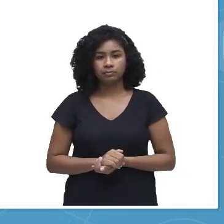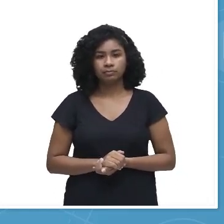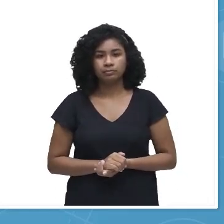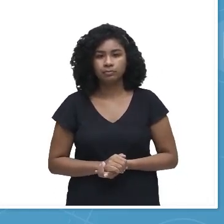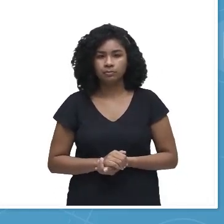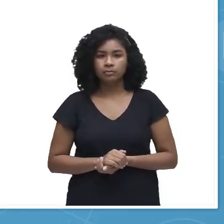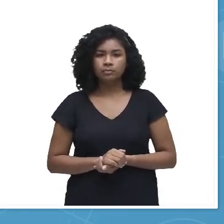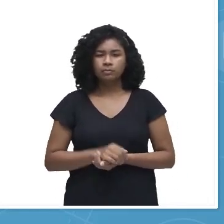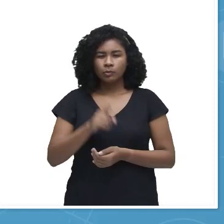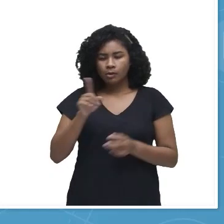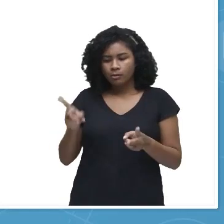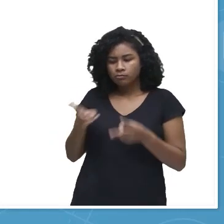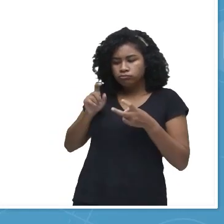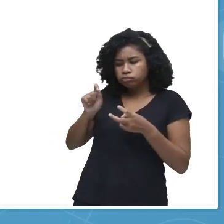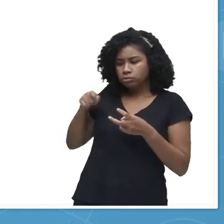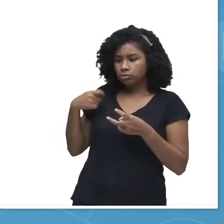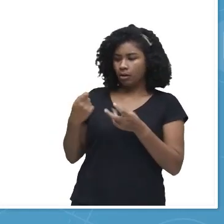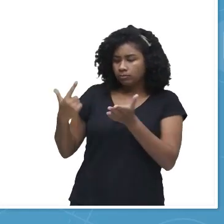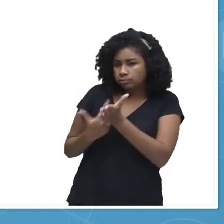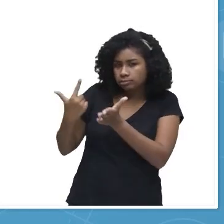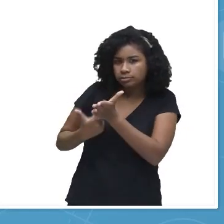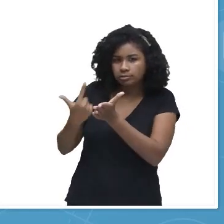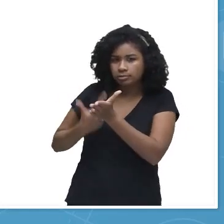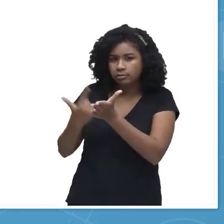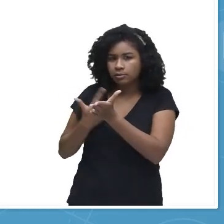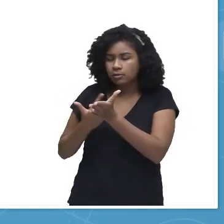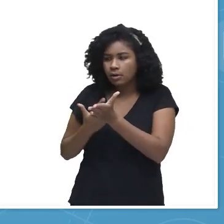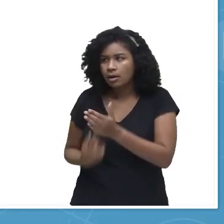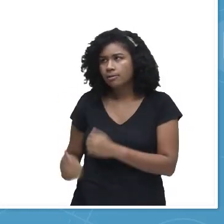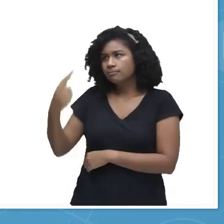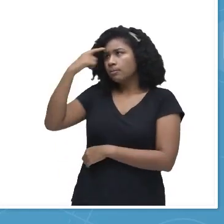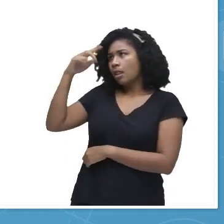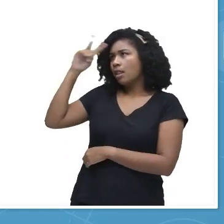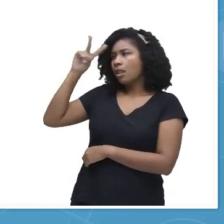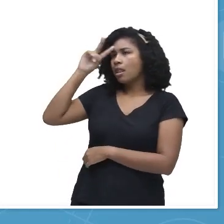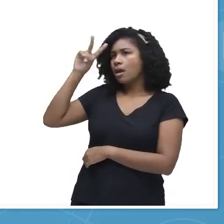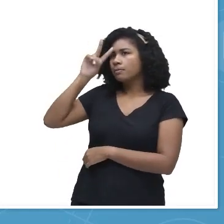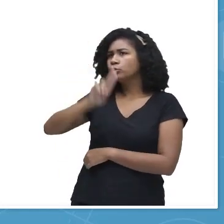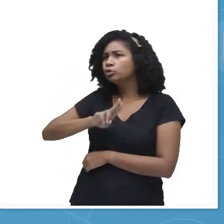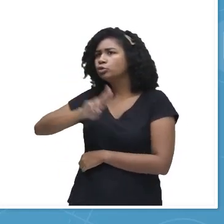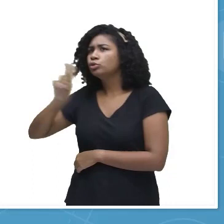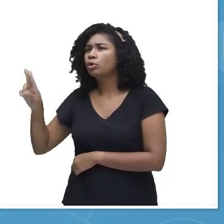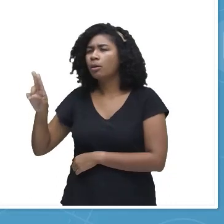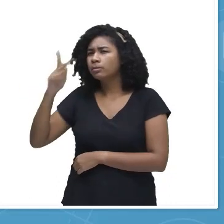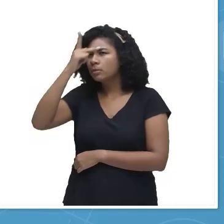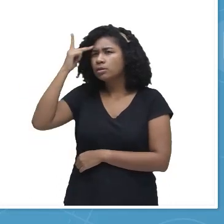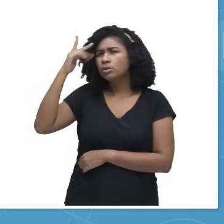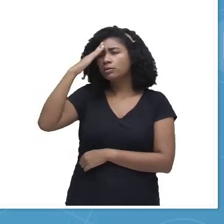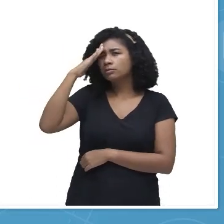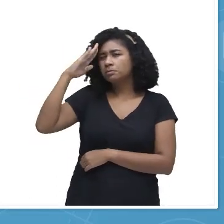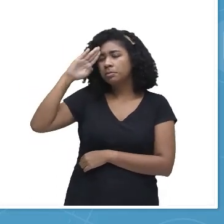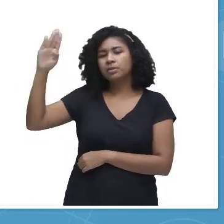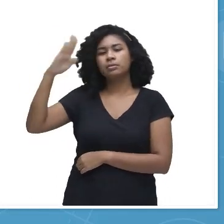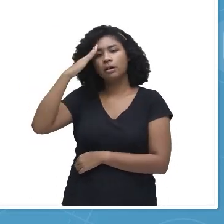citar o termo literatura, alguns dos nomes são referências, entre eles, alguns afrodescendentes. Quais